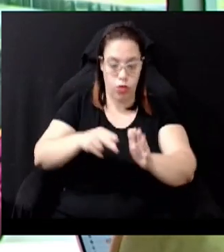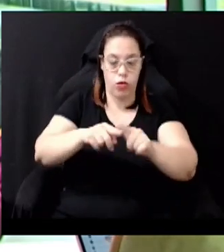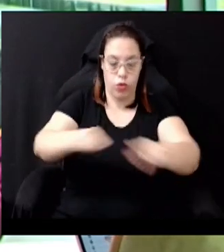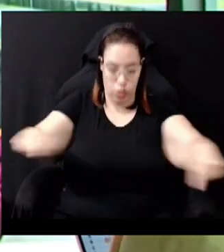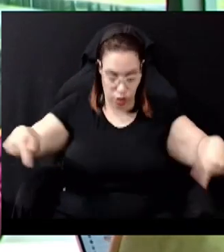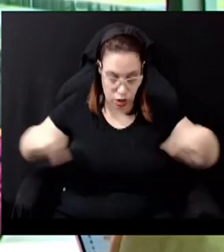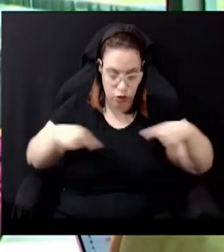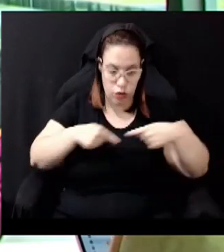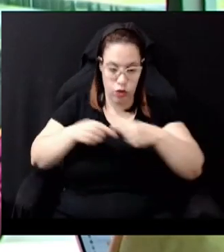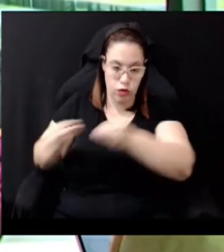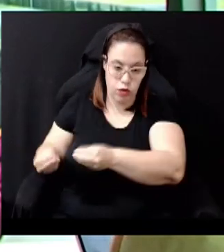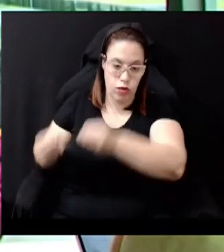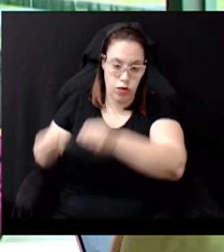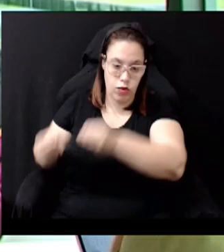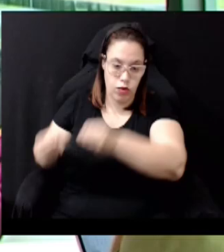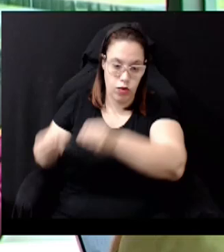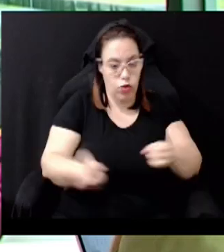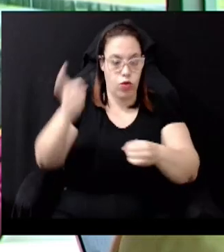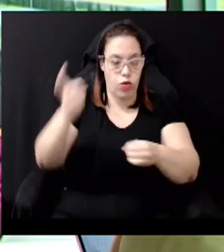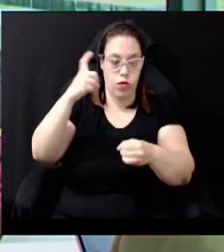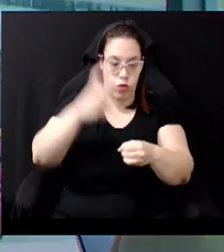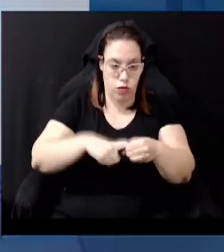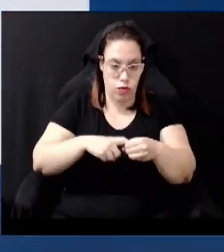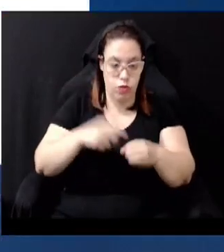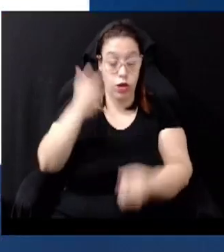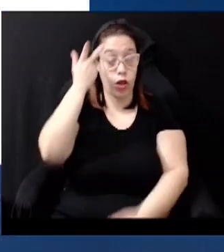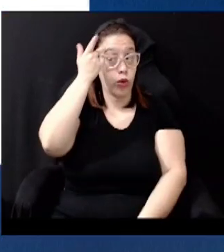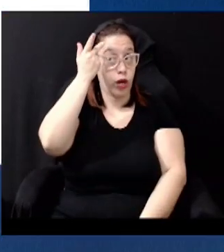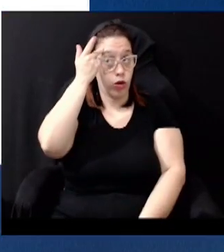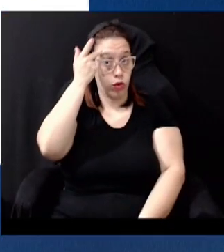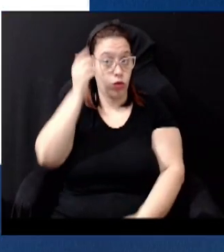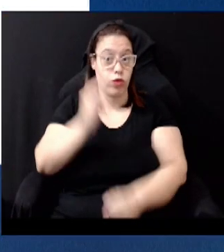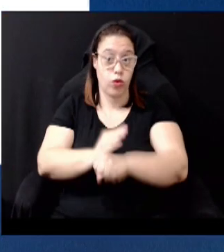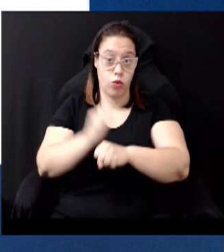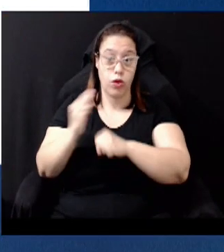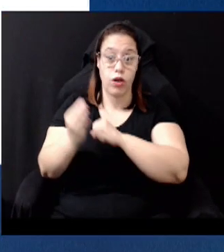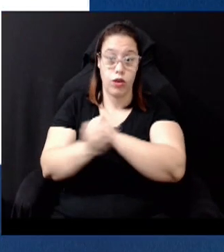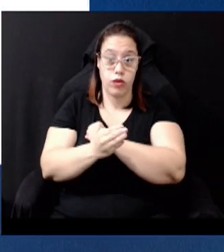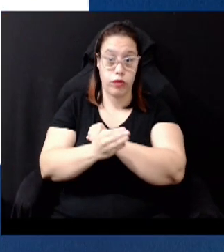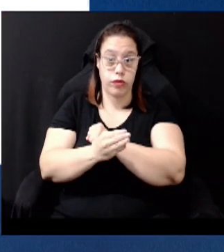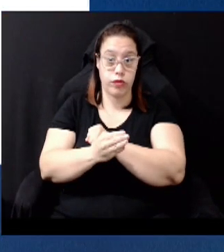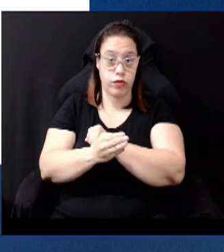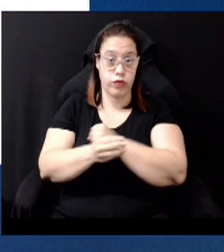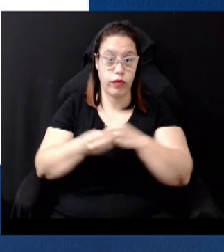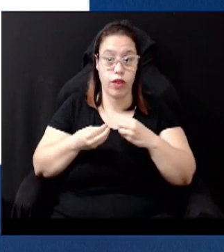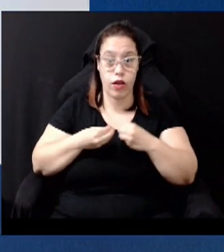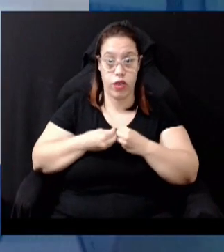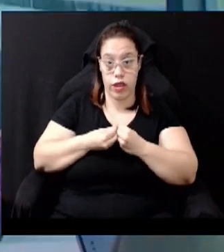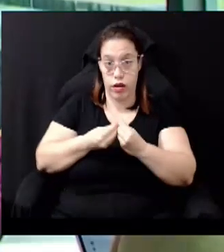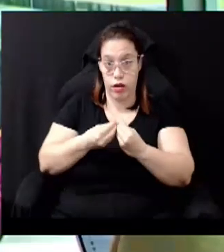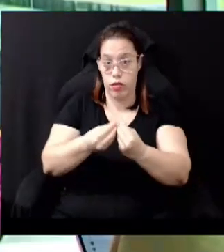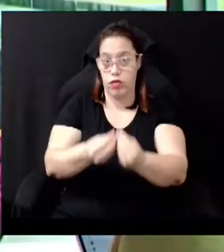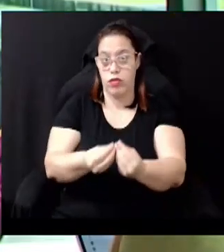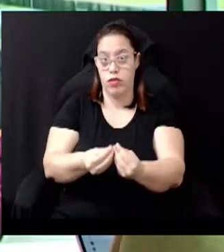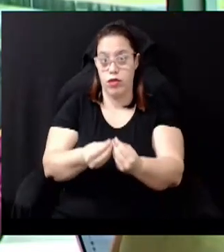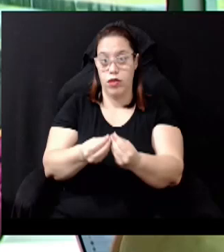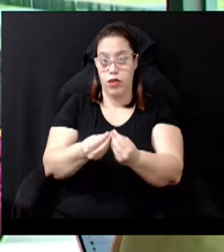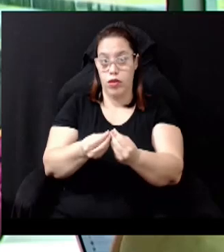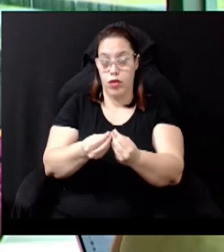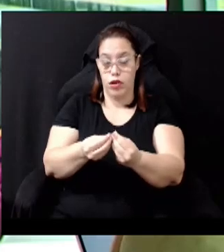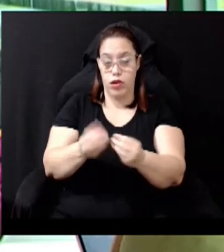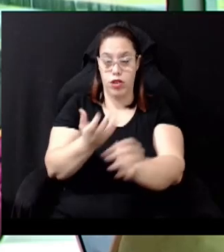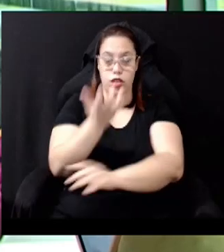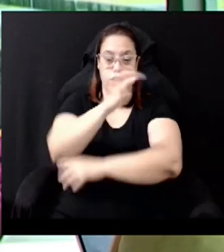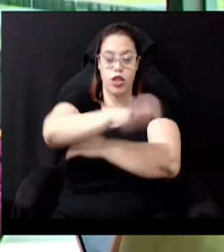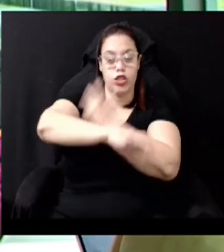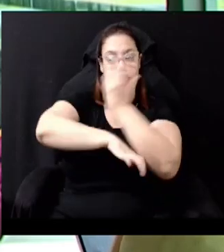essa água de volta para o lençol freático natural do bairro. Essa água ela não está lá empoçada, ela está dentro de um sistema de jardins. Então existem